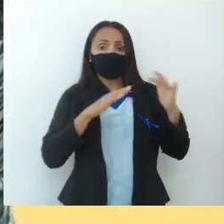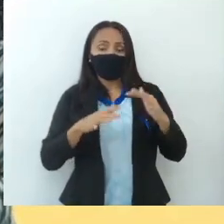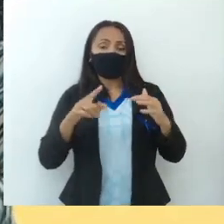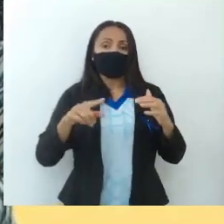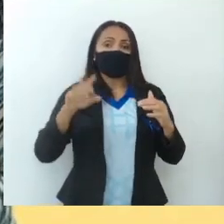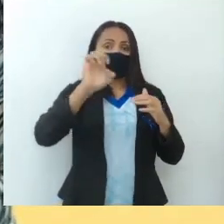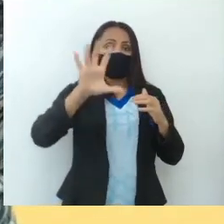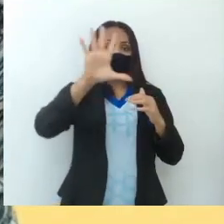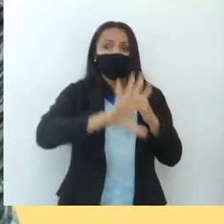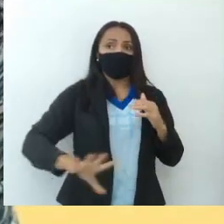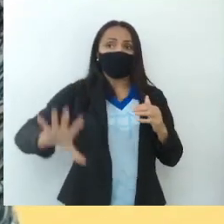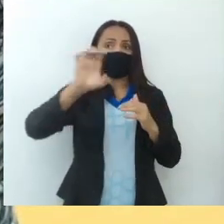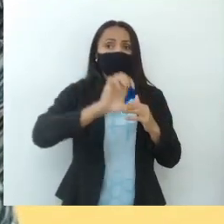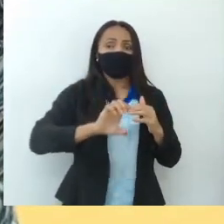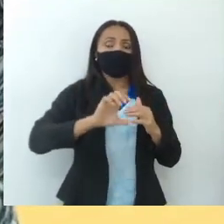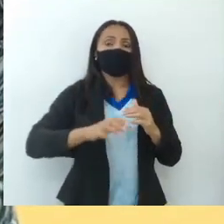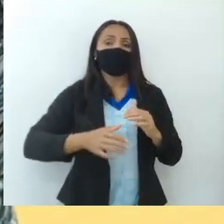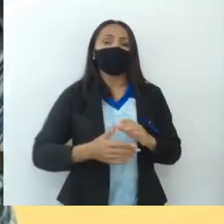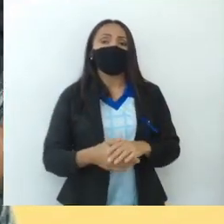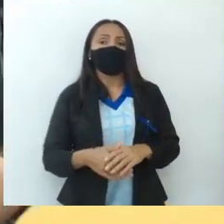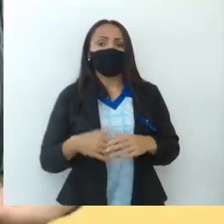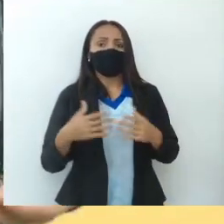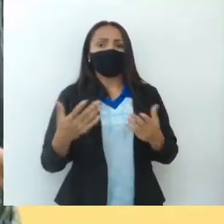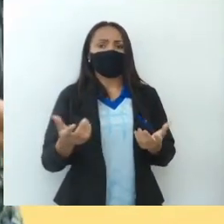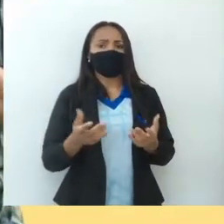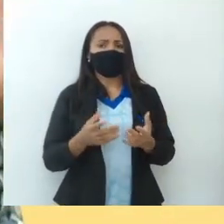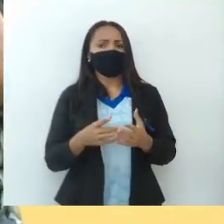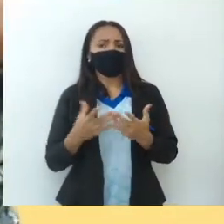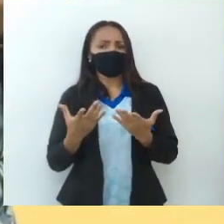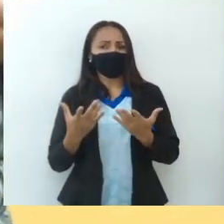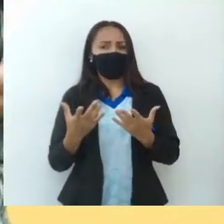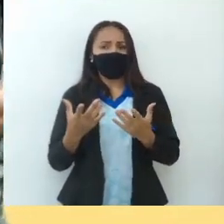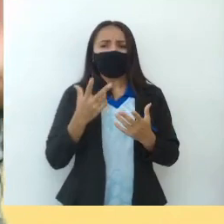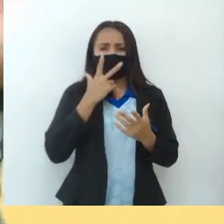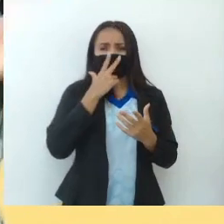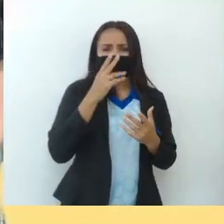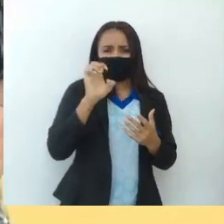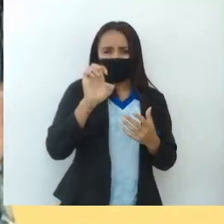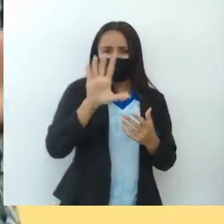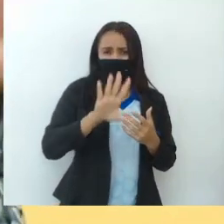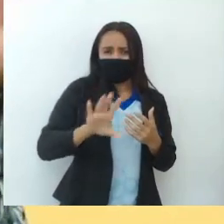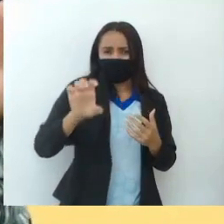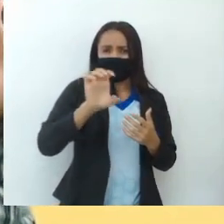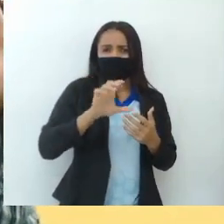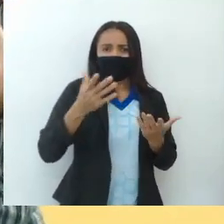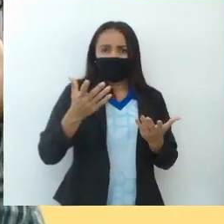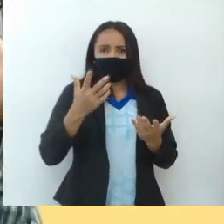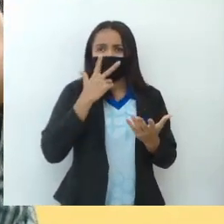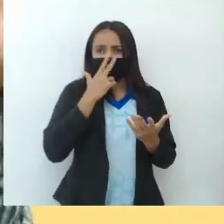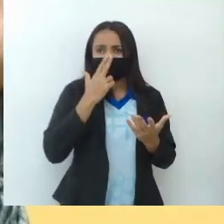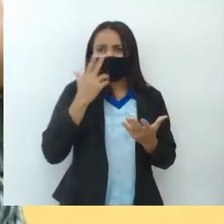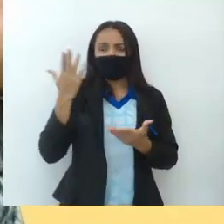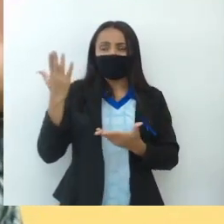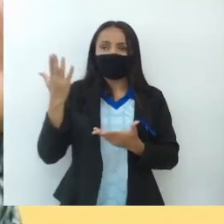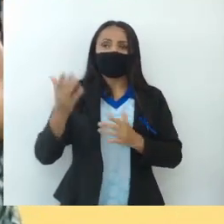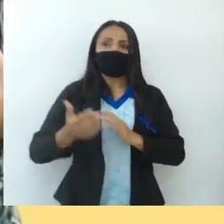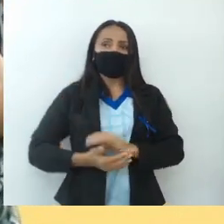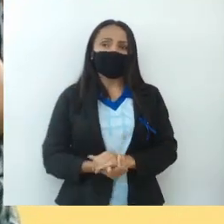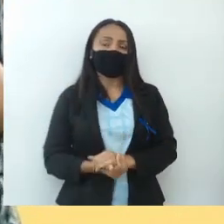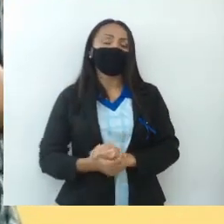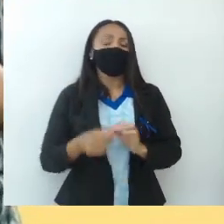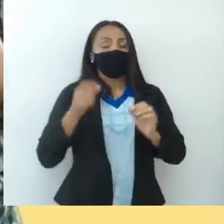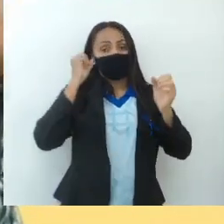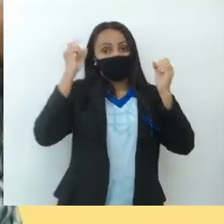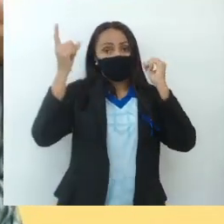só, tinha até um tom meio europeu, né? Isso, era a ideia que ficou, né, Robson, a gente sabe muito bem